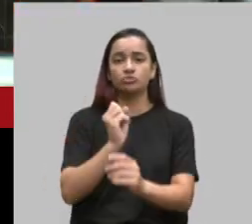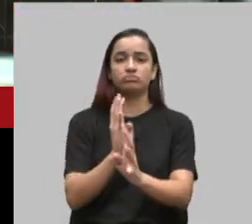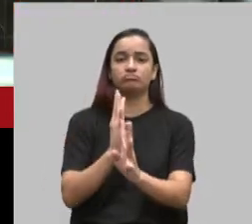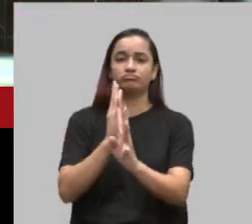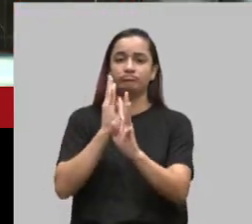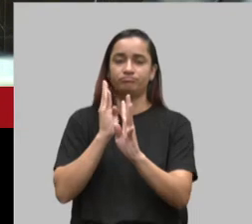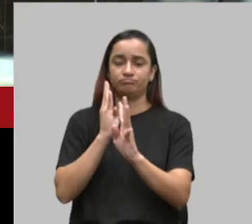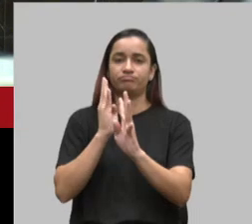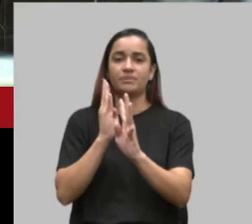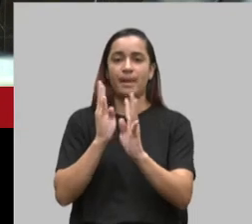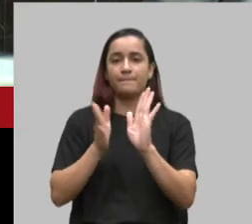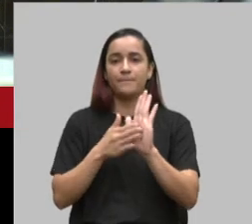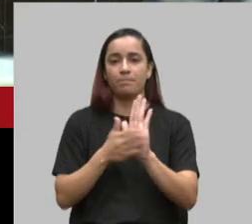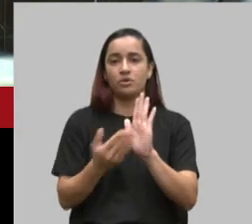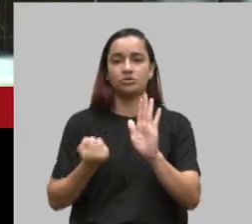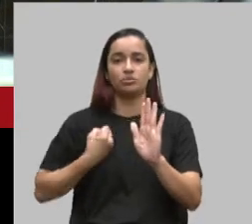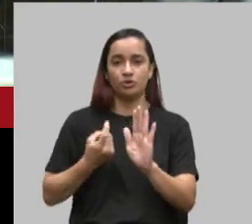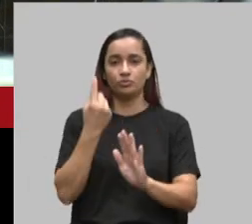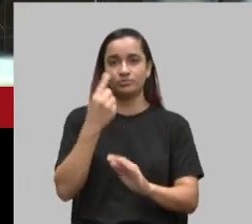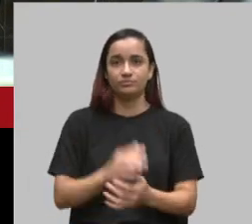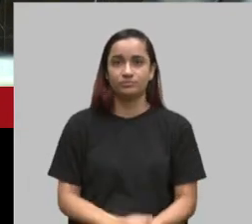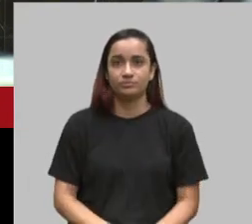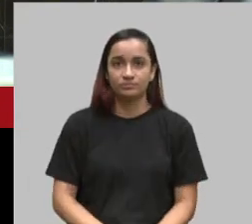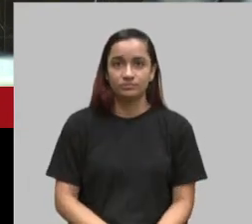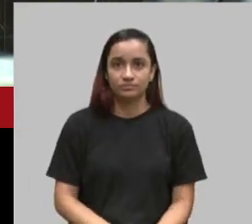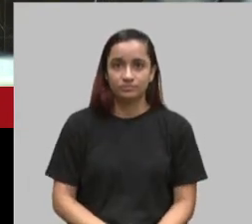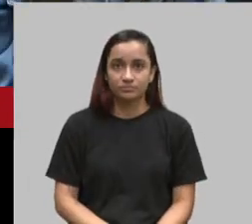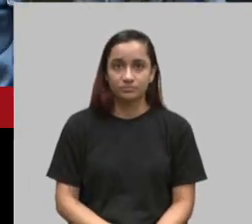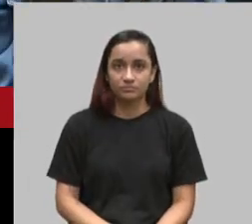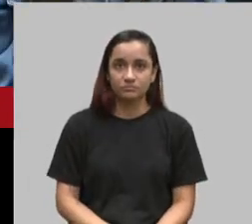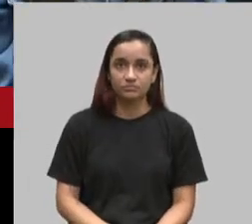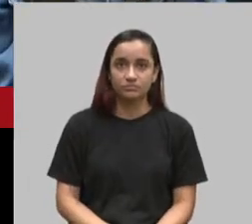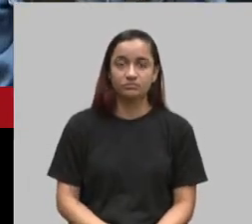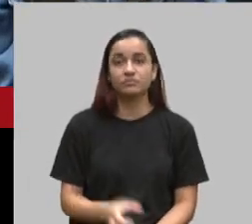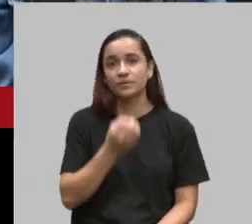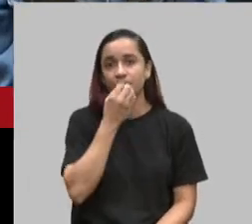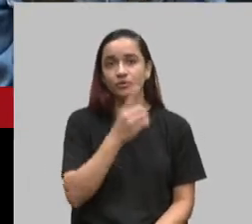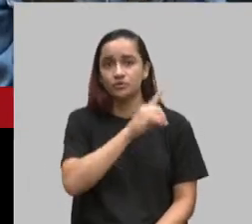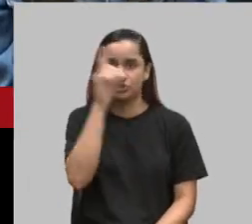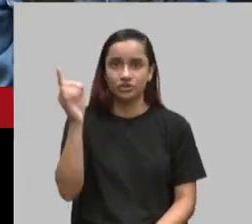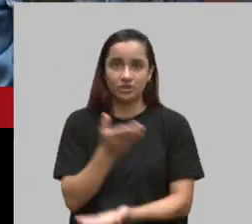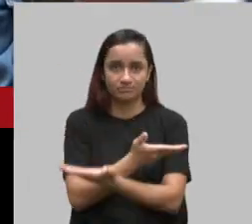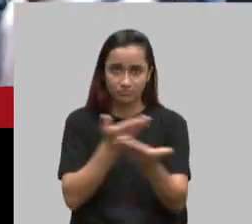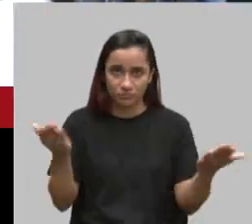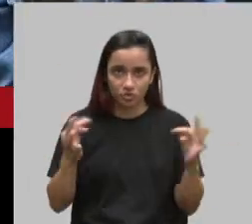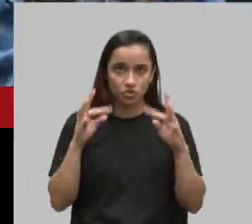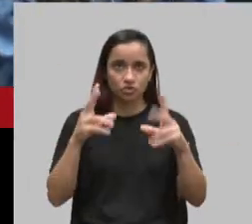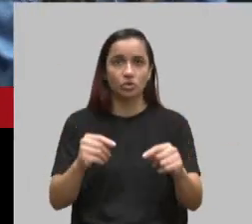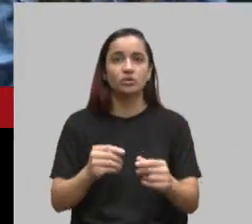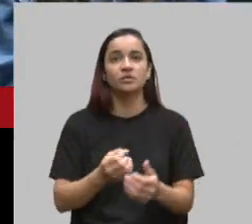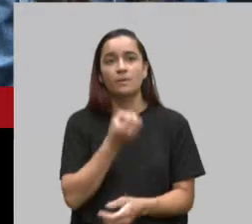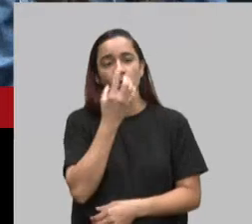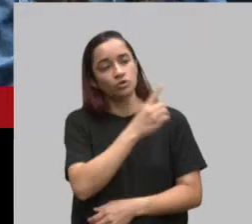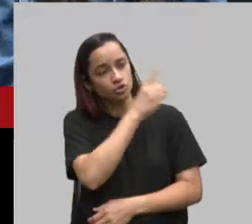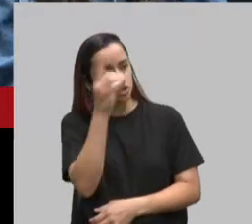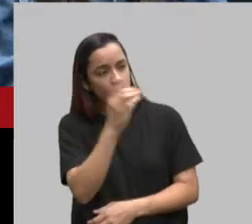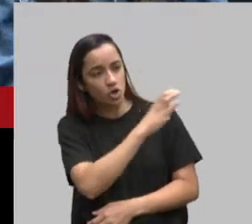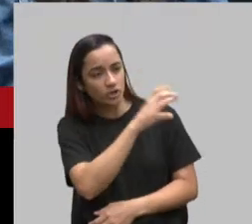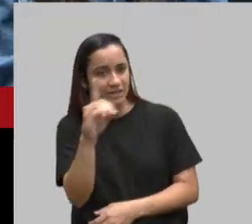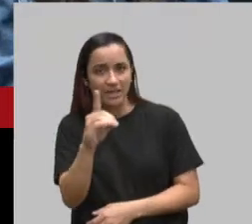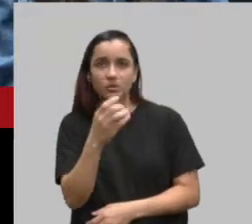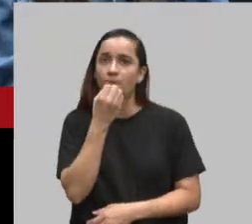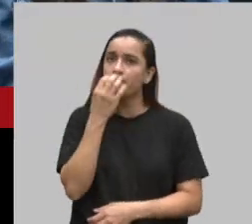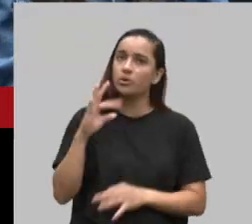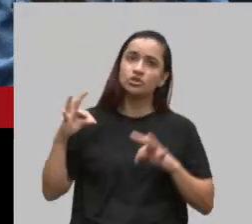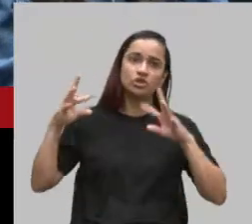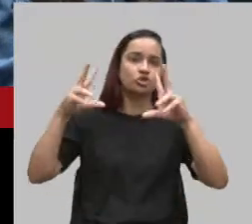número um pode falar um bom dia a todos primeiramente muito bom dia aos coordenadores muito bom dia a todos que